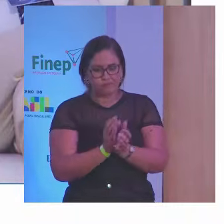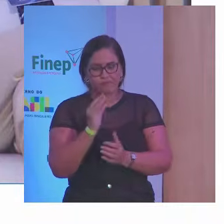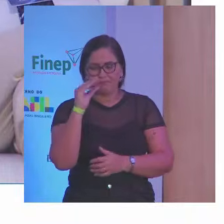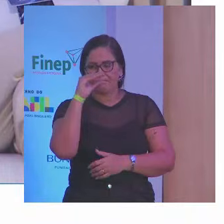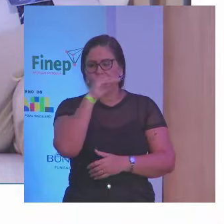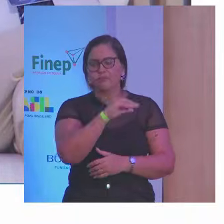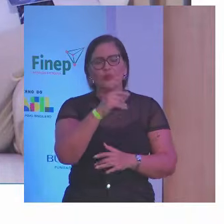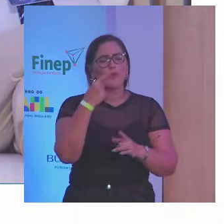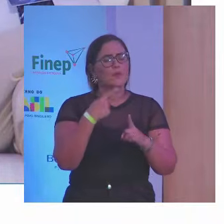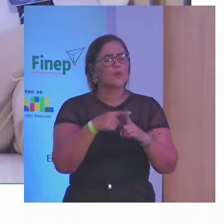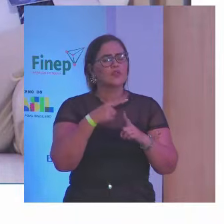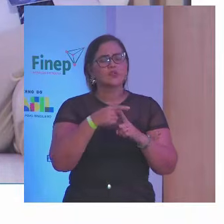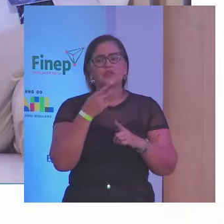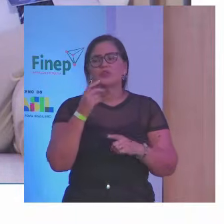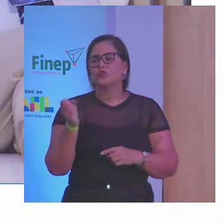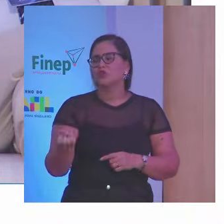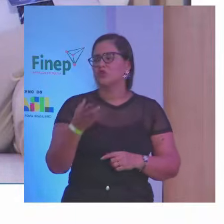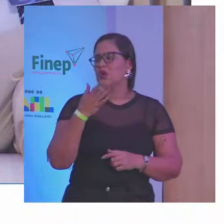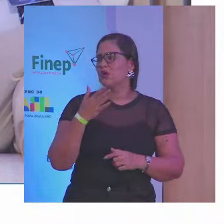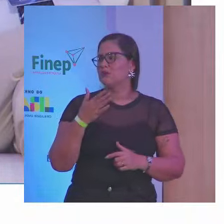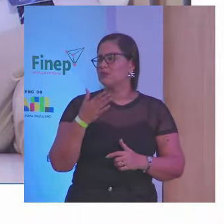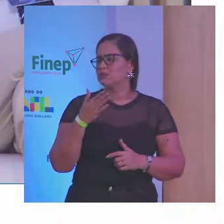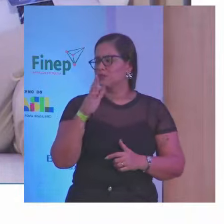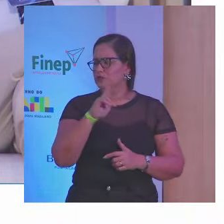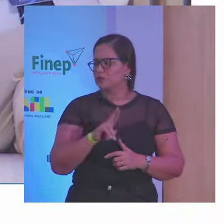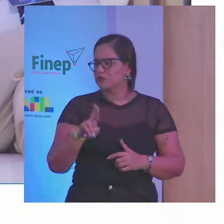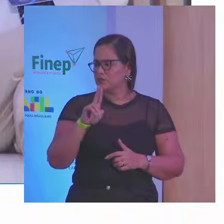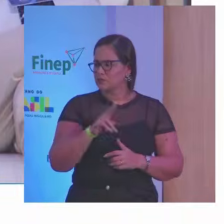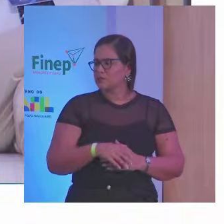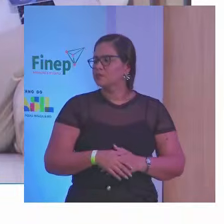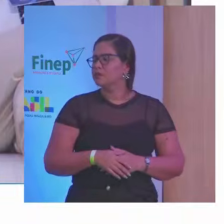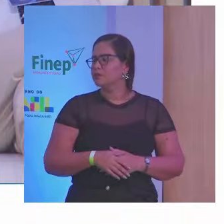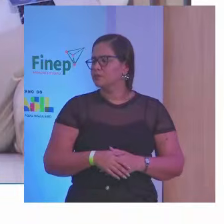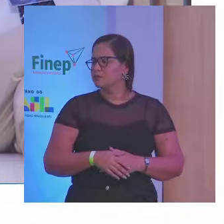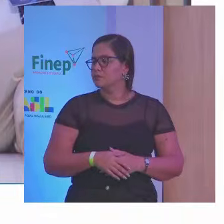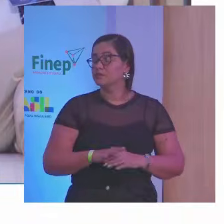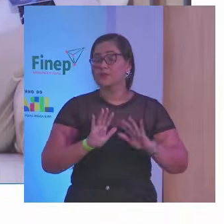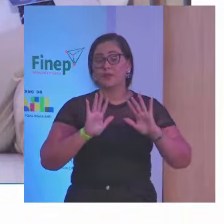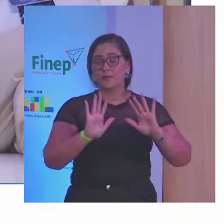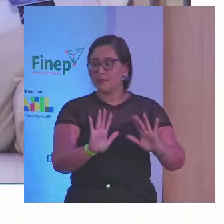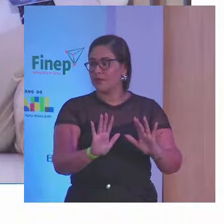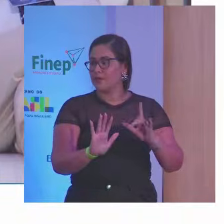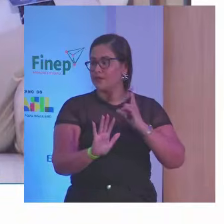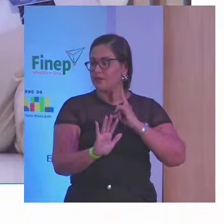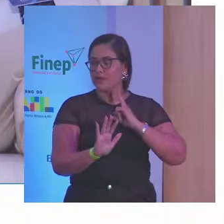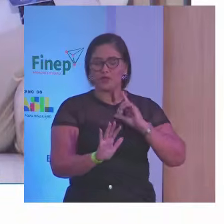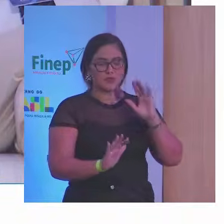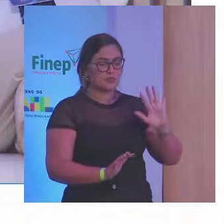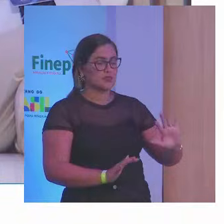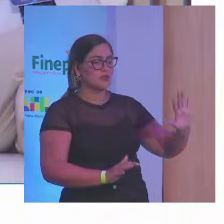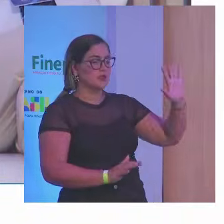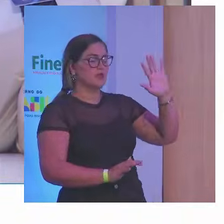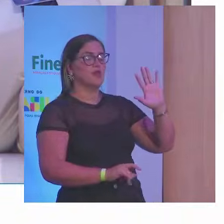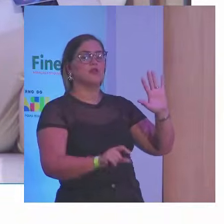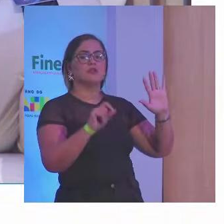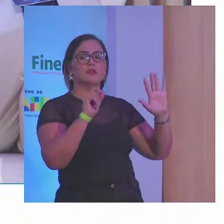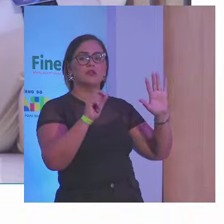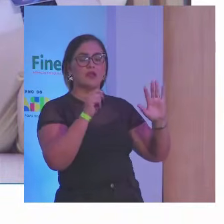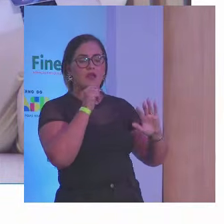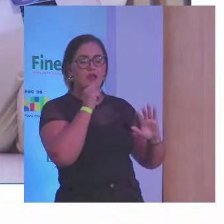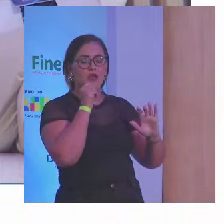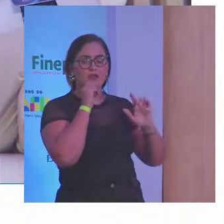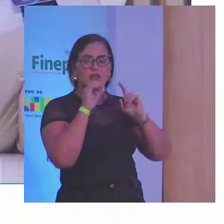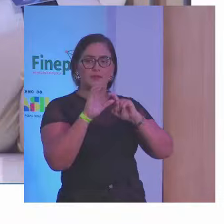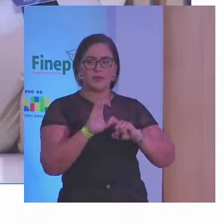por que a gente vai abrir uma nova fronteira exploratória, né? Por outro lado, a gente está no cenário de que a gente ainda vai